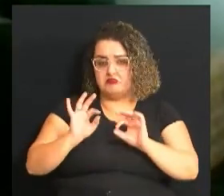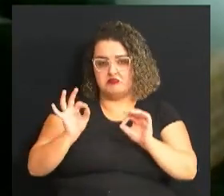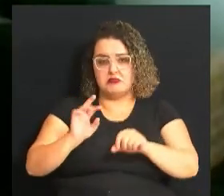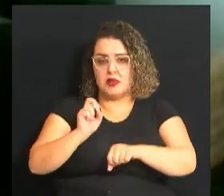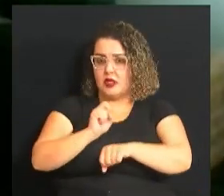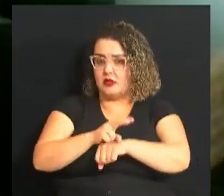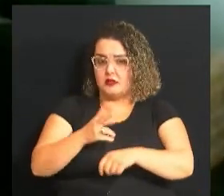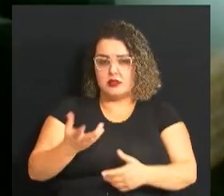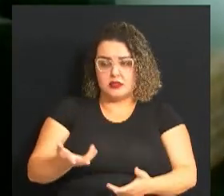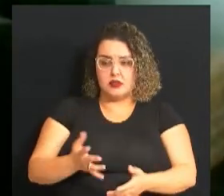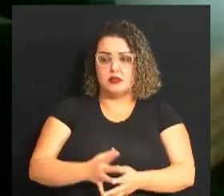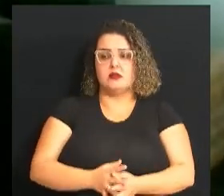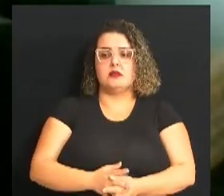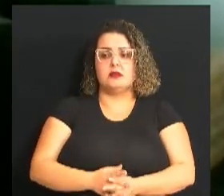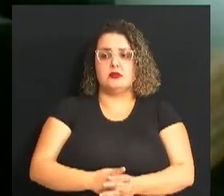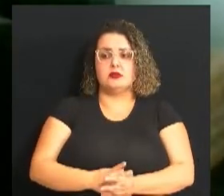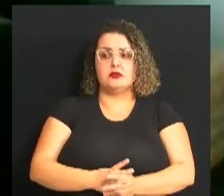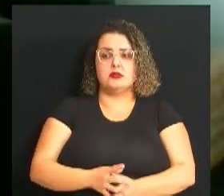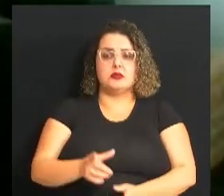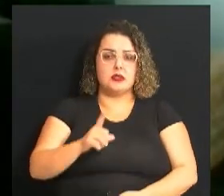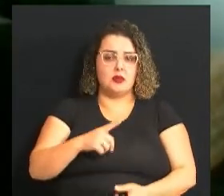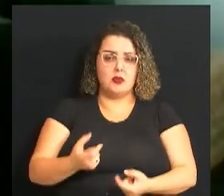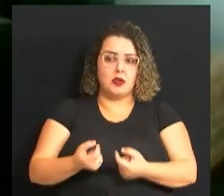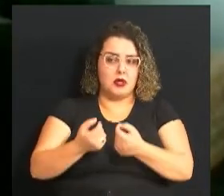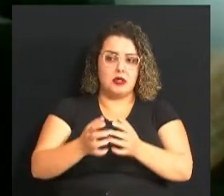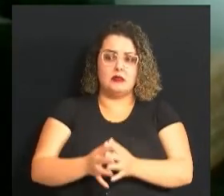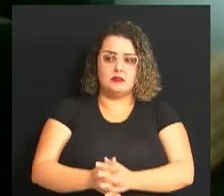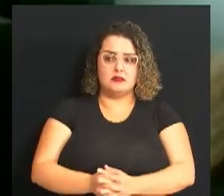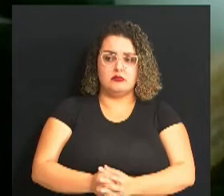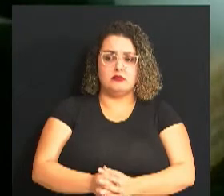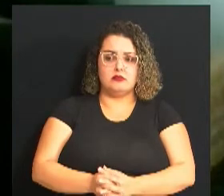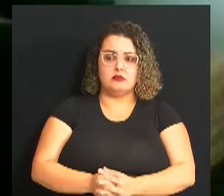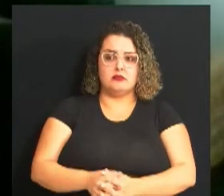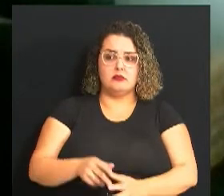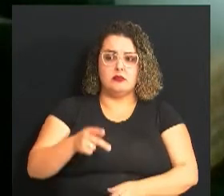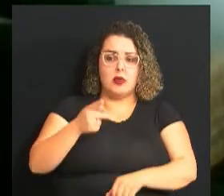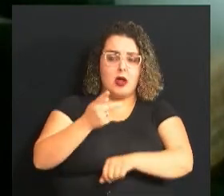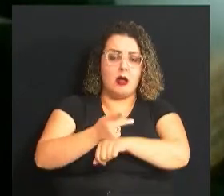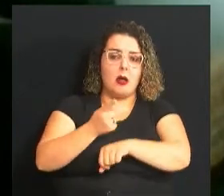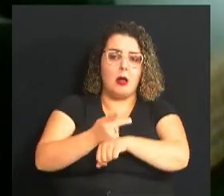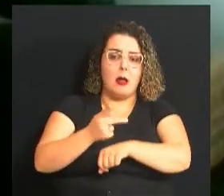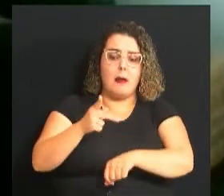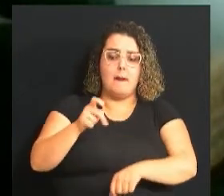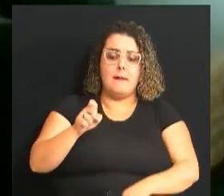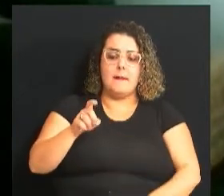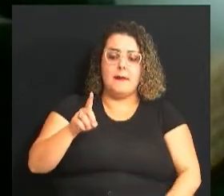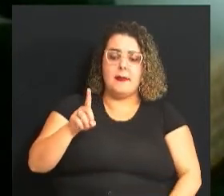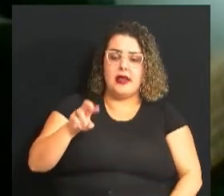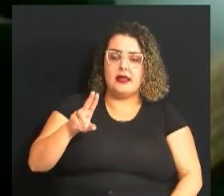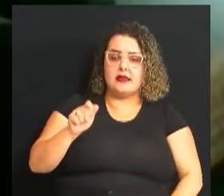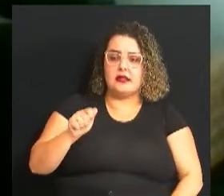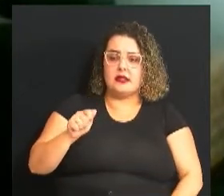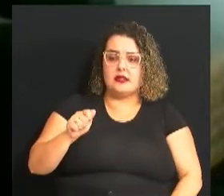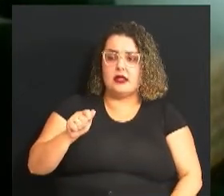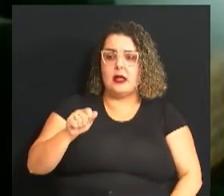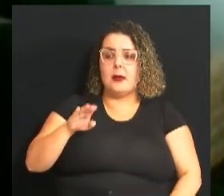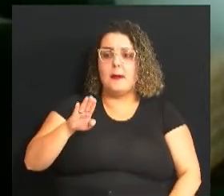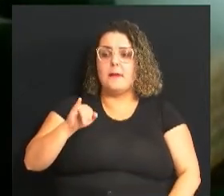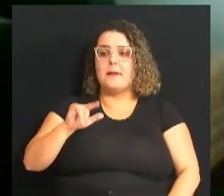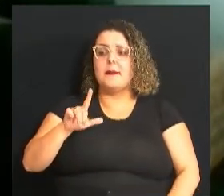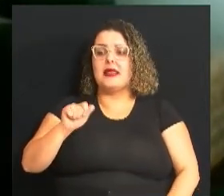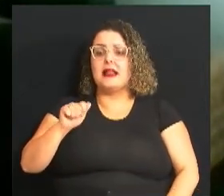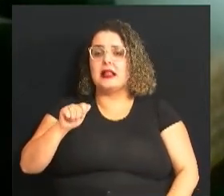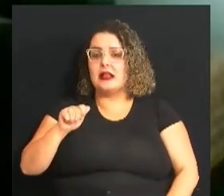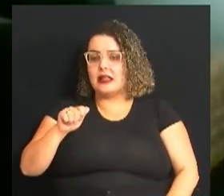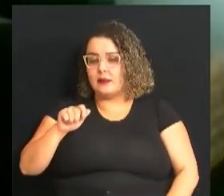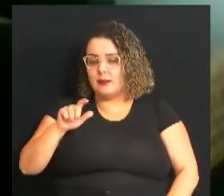né? E, por exemplo, por uma pedra nas vias biliares, um cálculo biliar que a gente chama,